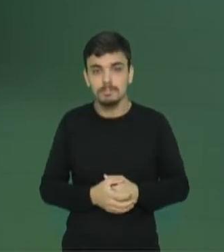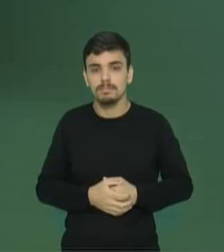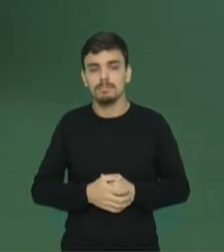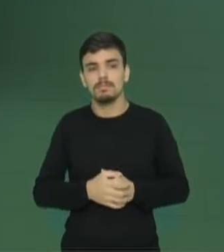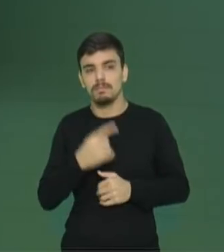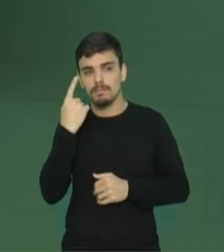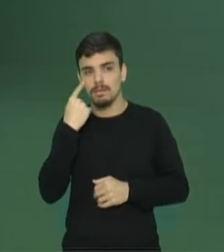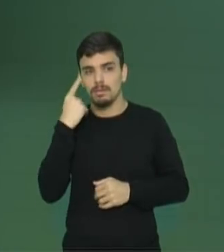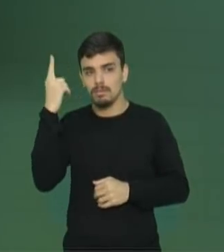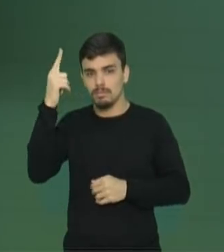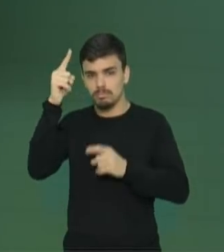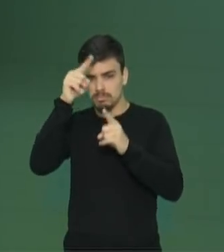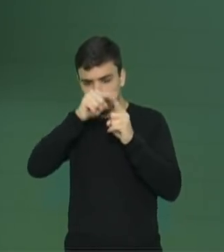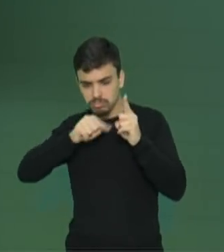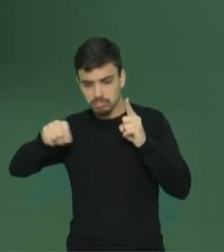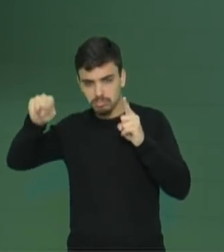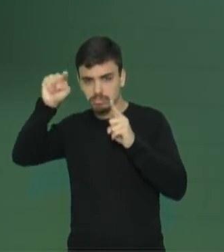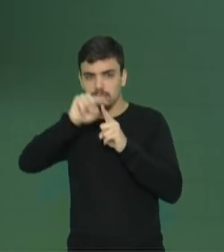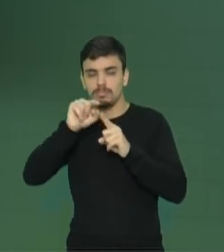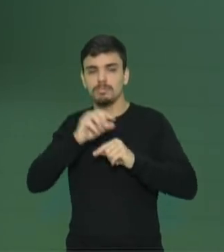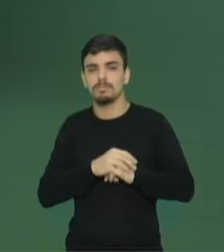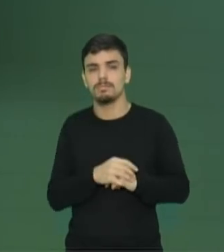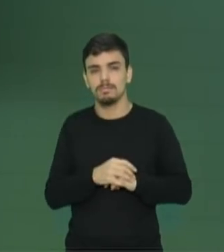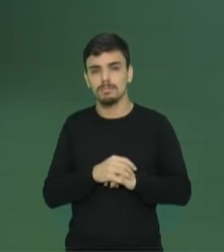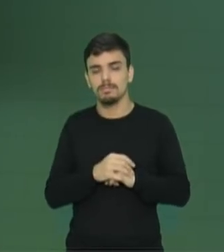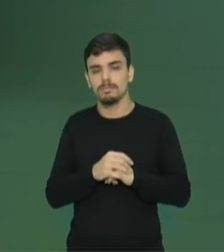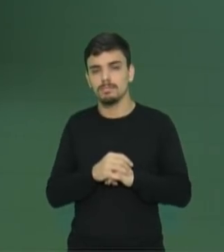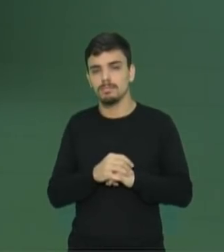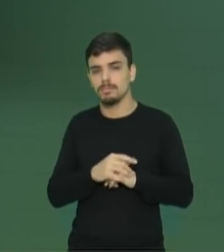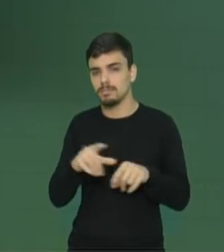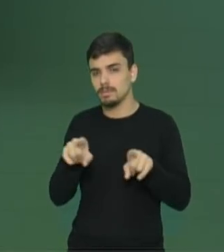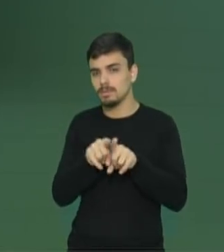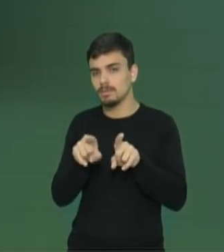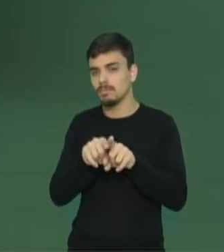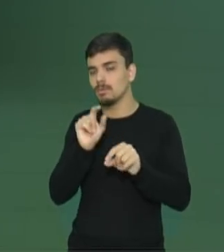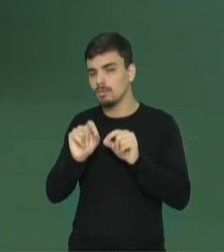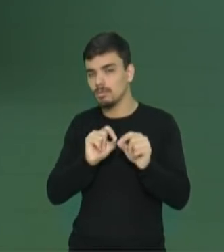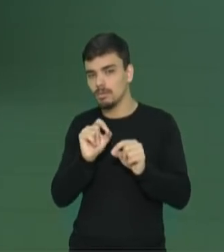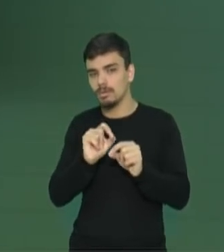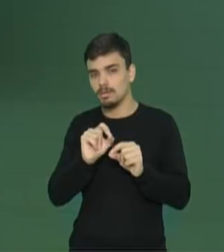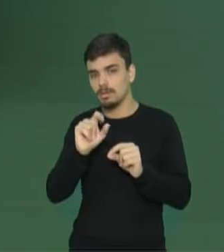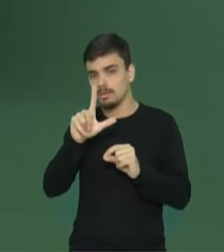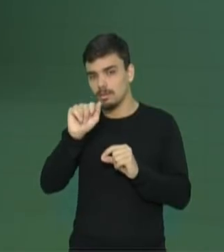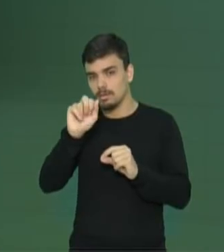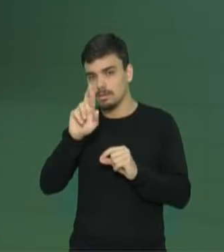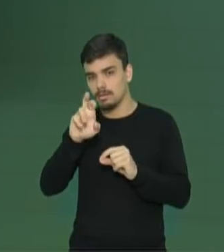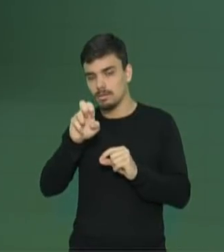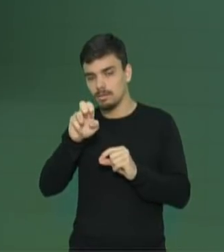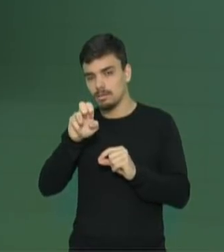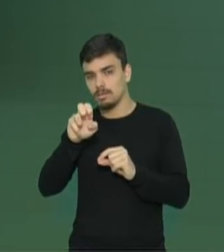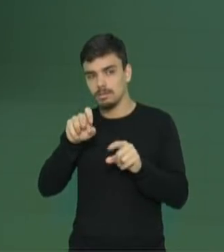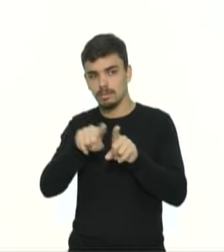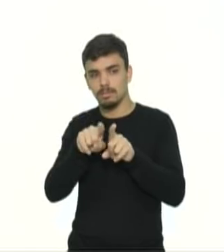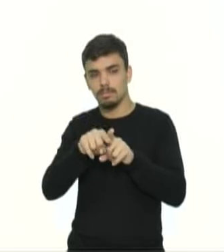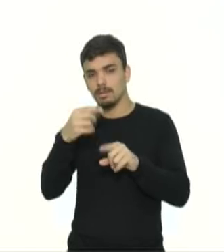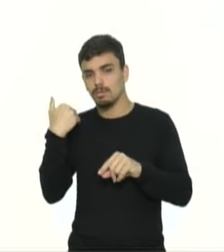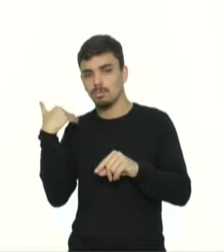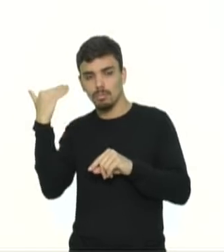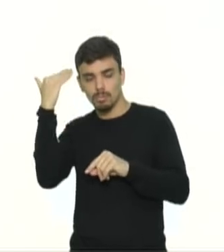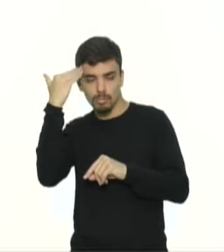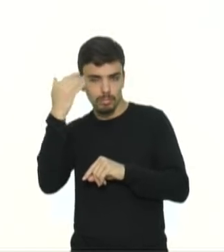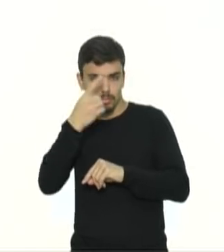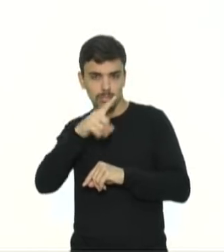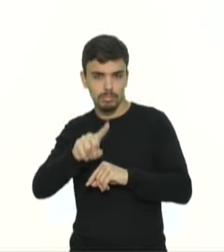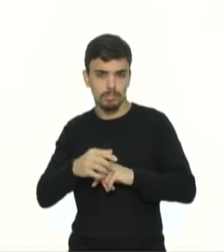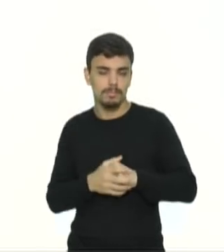o ovo, a fase de lagarta, geralmente lagartas herbívoras, a incubam, e o adulto, algumas